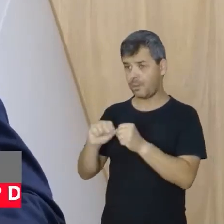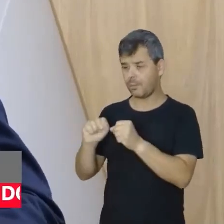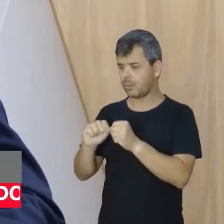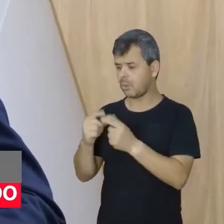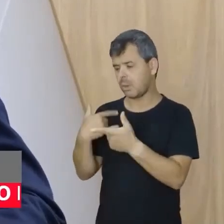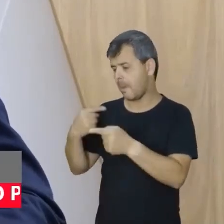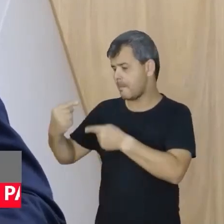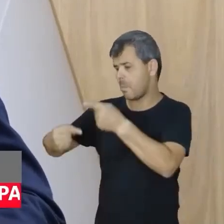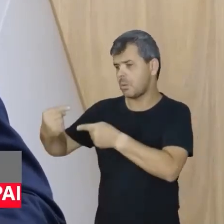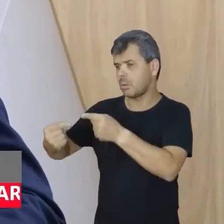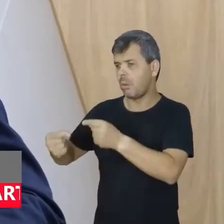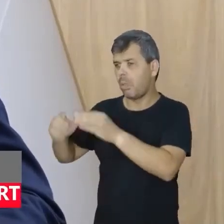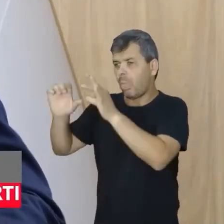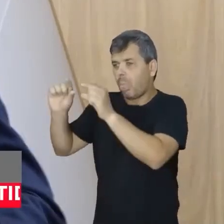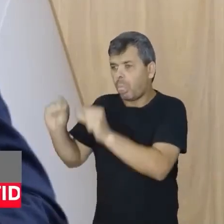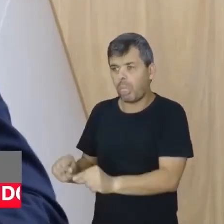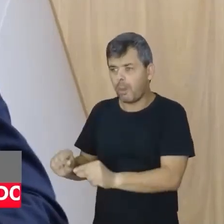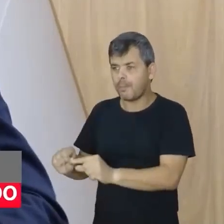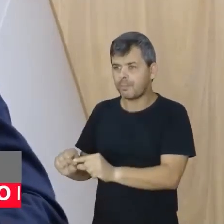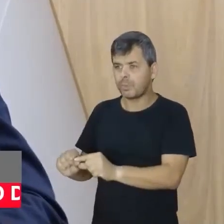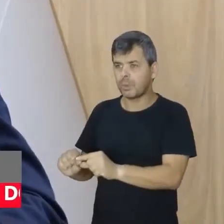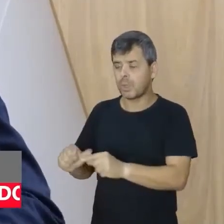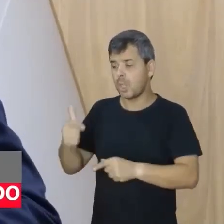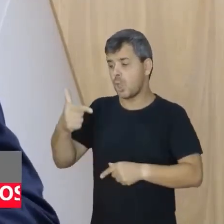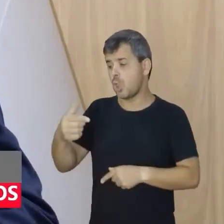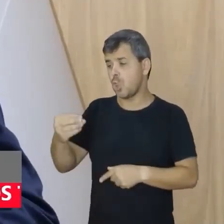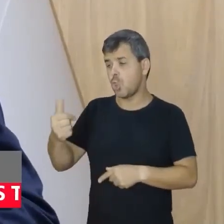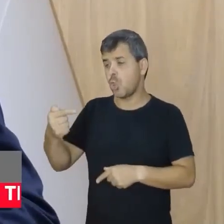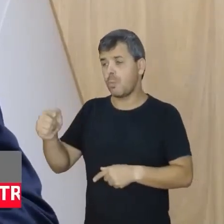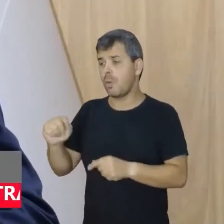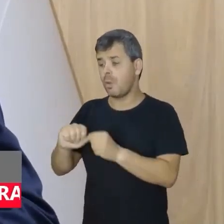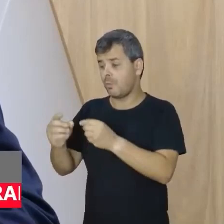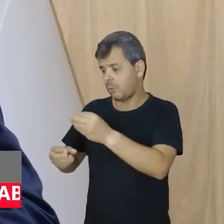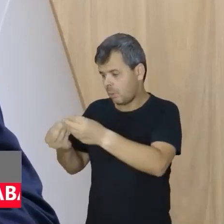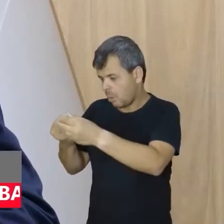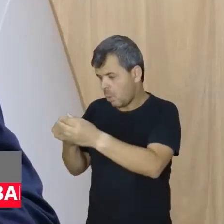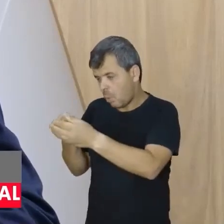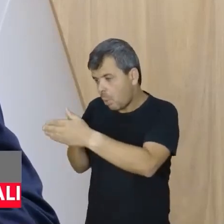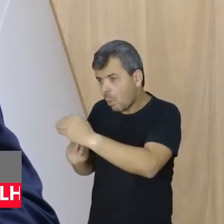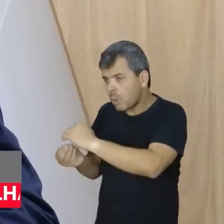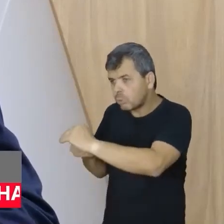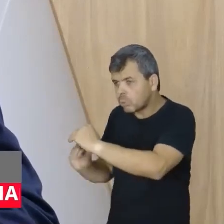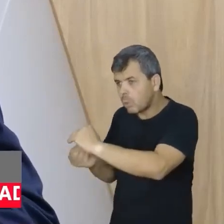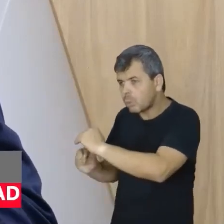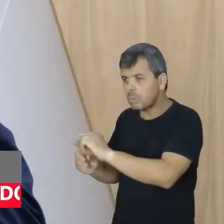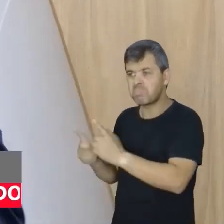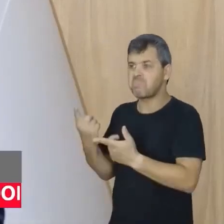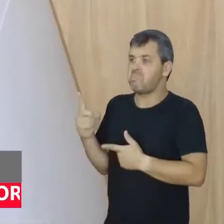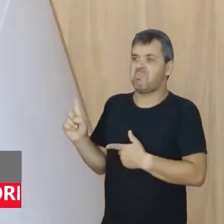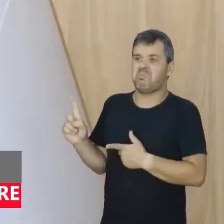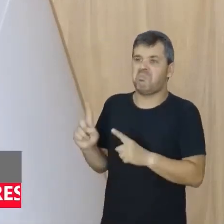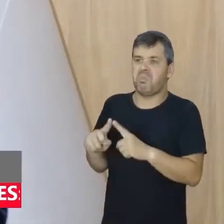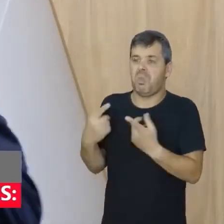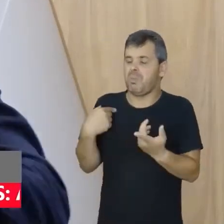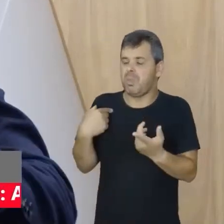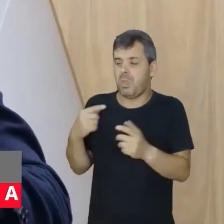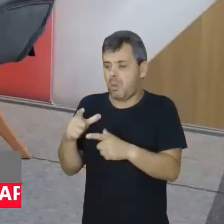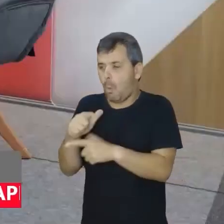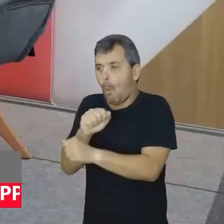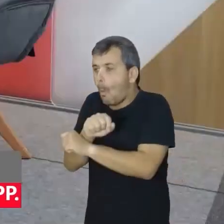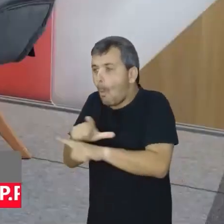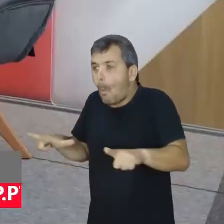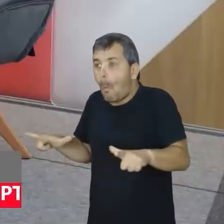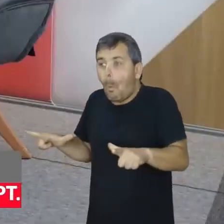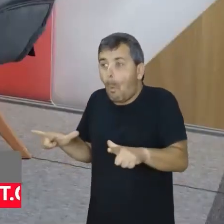as suas políticas. A Conab, desde 2017, não fez estoques públicos, Amanda. Estoques públicos completamente